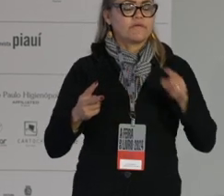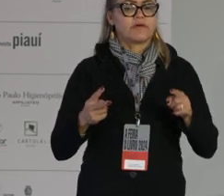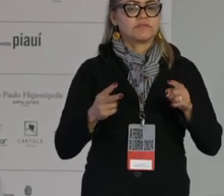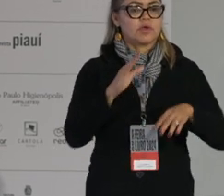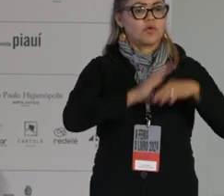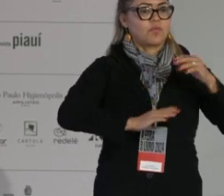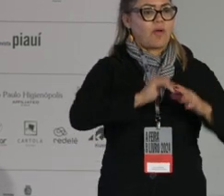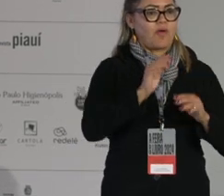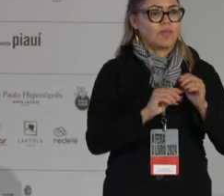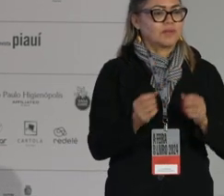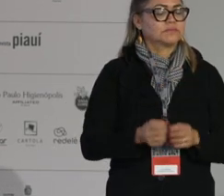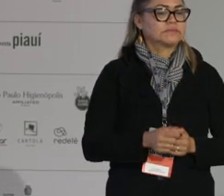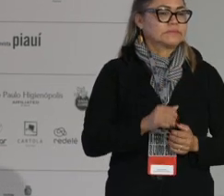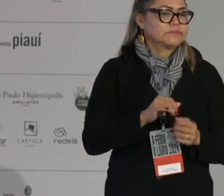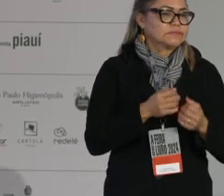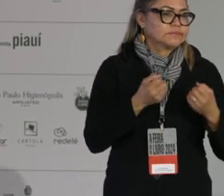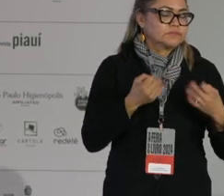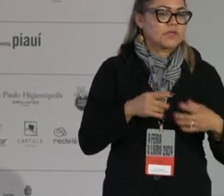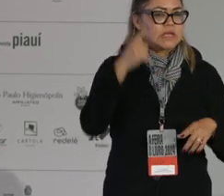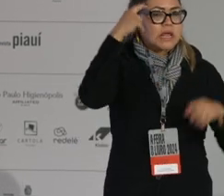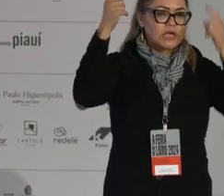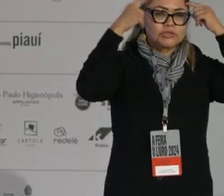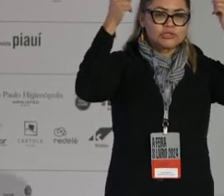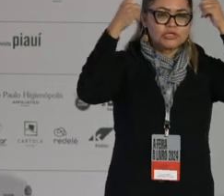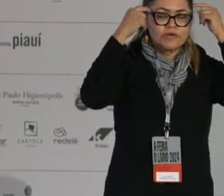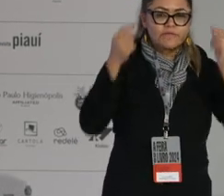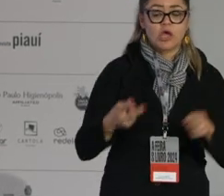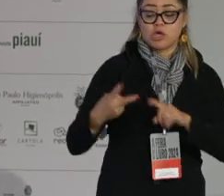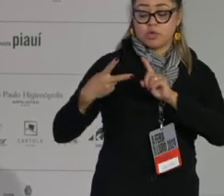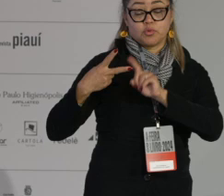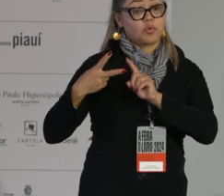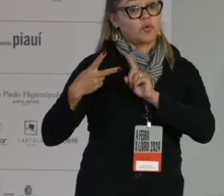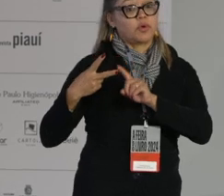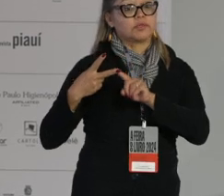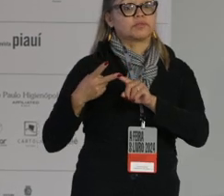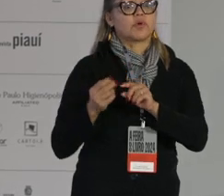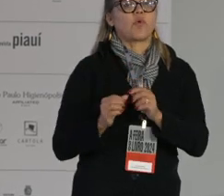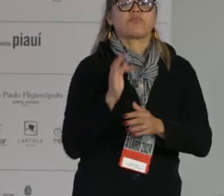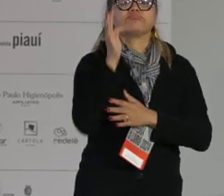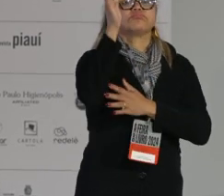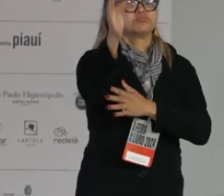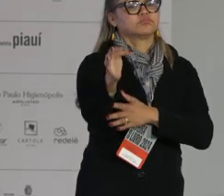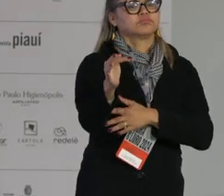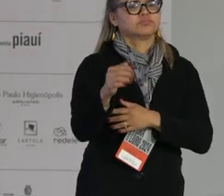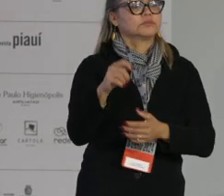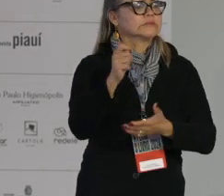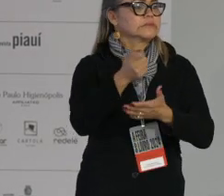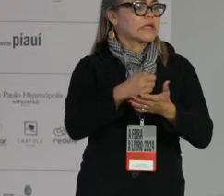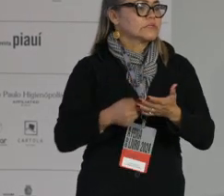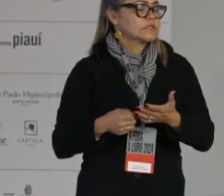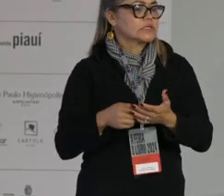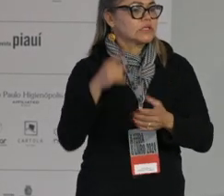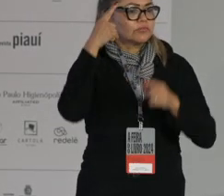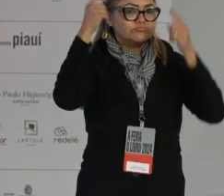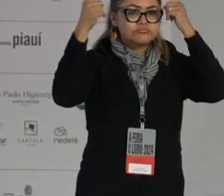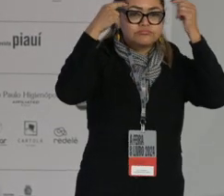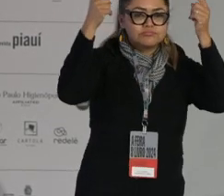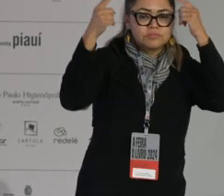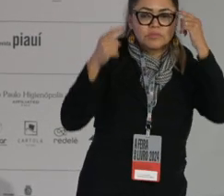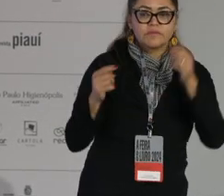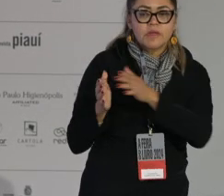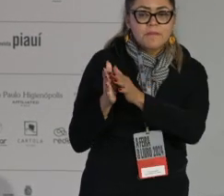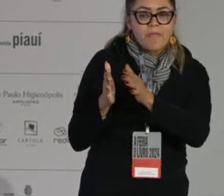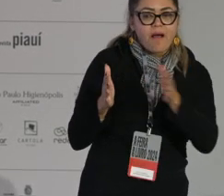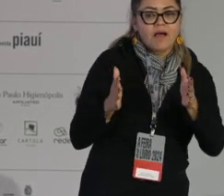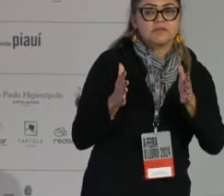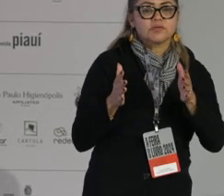obra, vamos dizer, criativa? E dois, vamos dizer, qual é o futuro da escrita, vamos dizer, criativa, que cada vez passa a ser